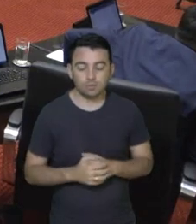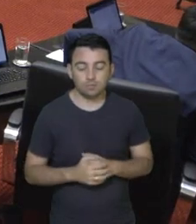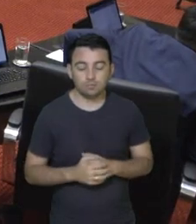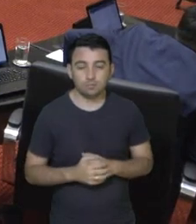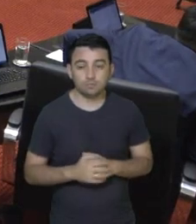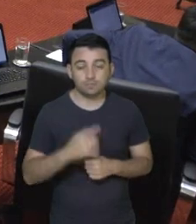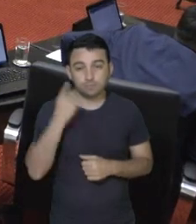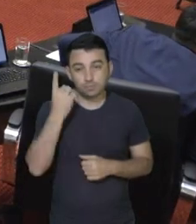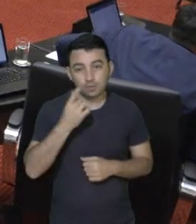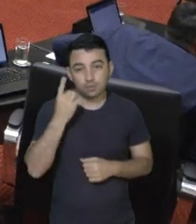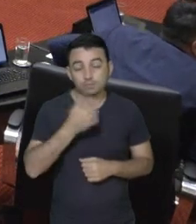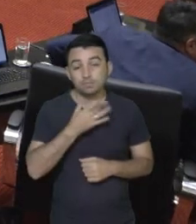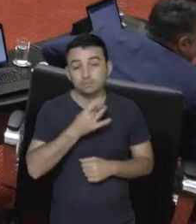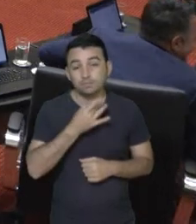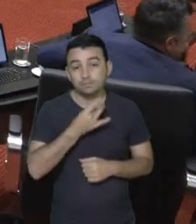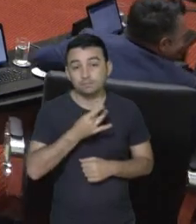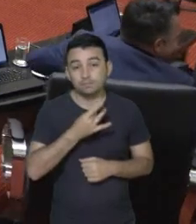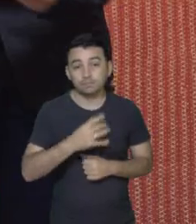Deputado Cobalcini, Vossa Excelência.